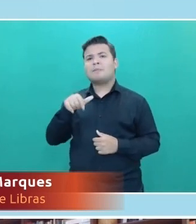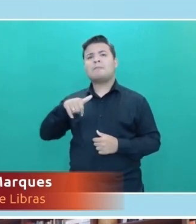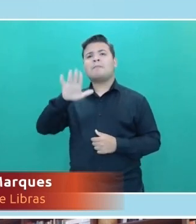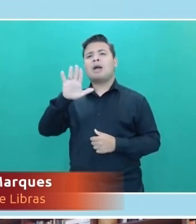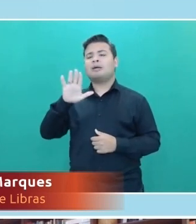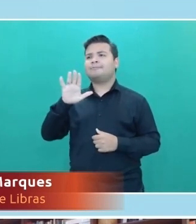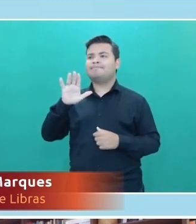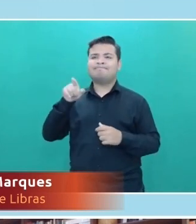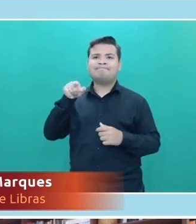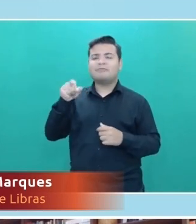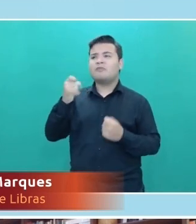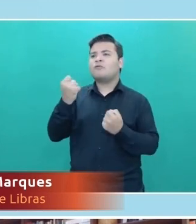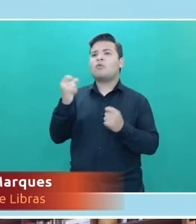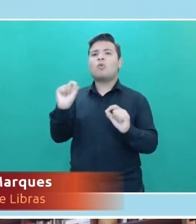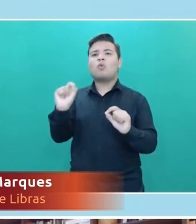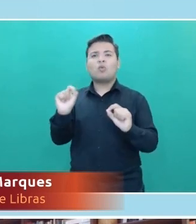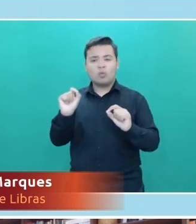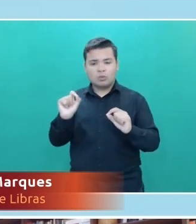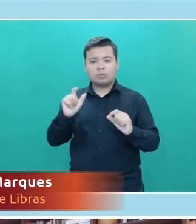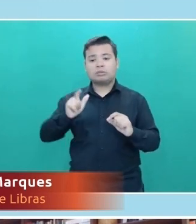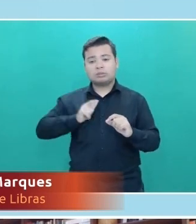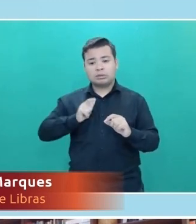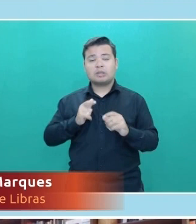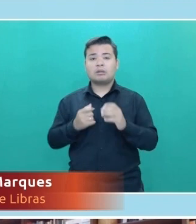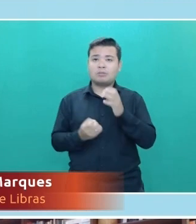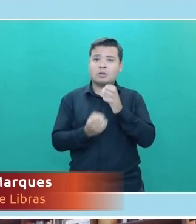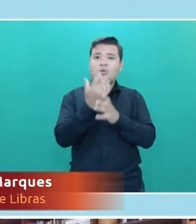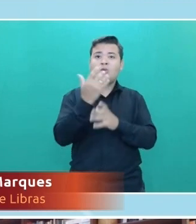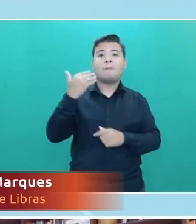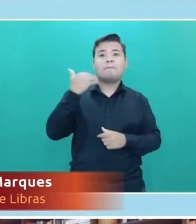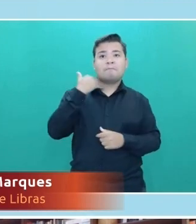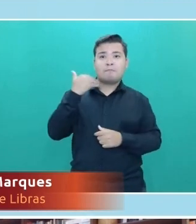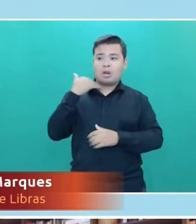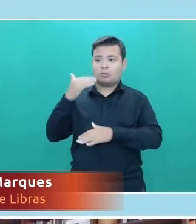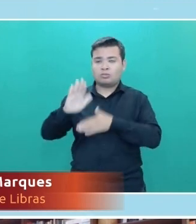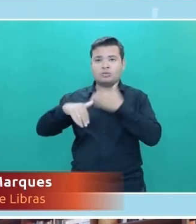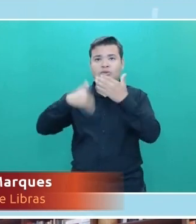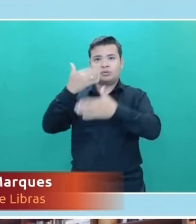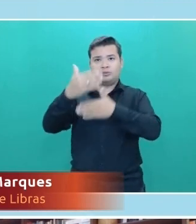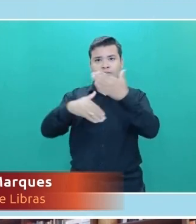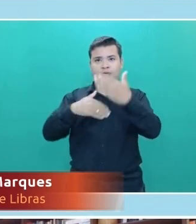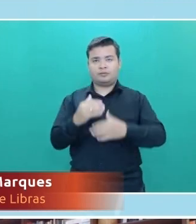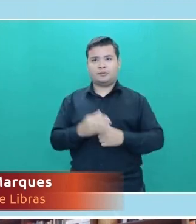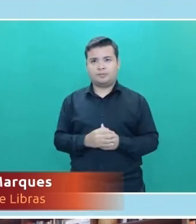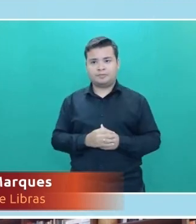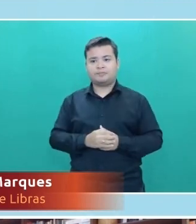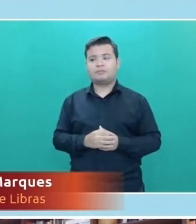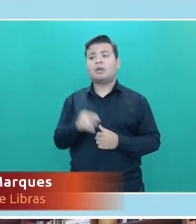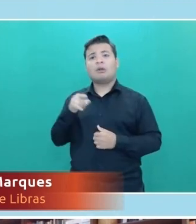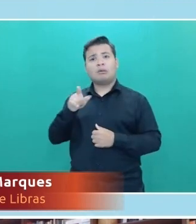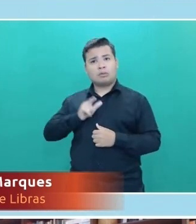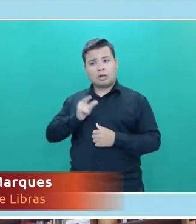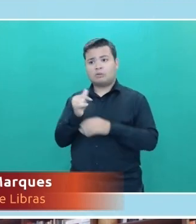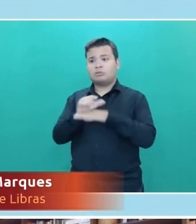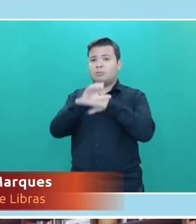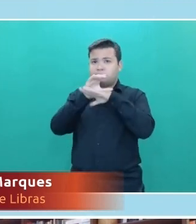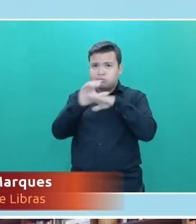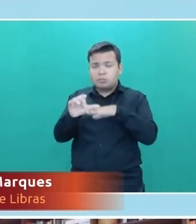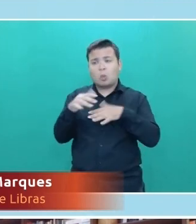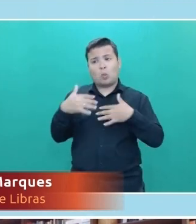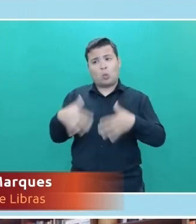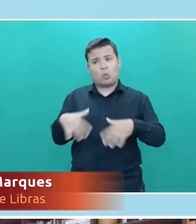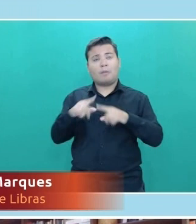factualmente, materialmente, é a criação desse banco de desenvolvimento, que tem um capital interessante, ainda muito abaixo do